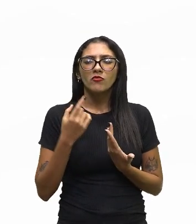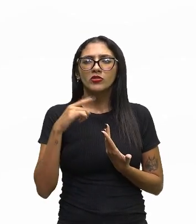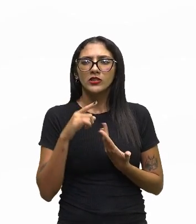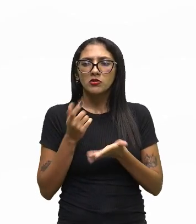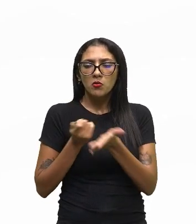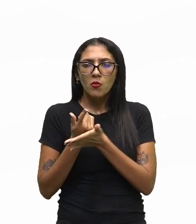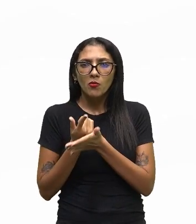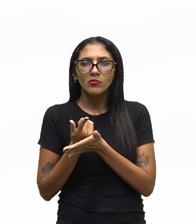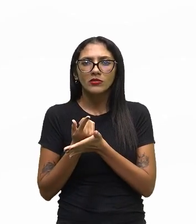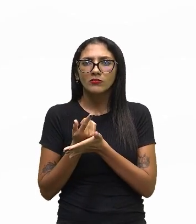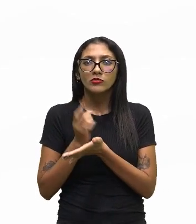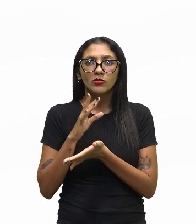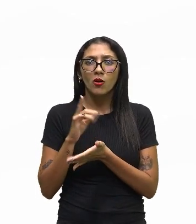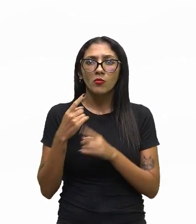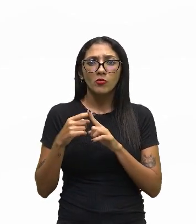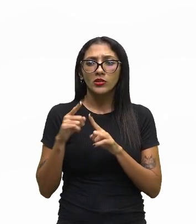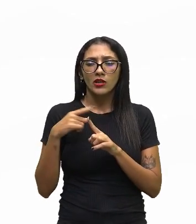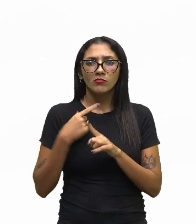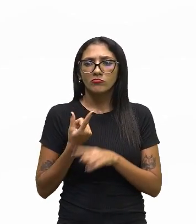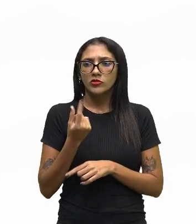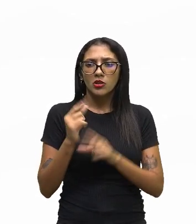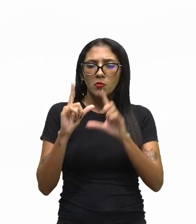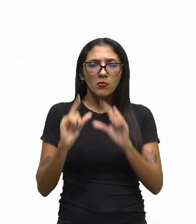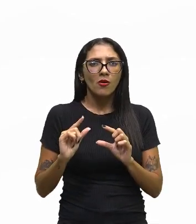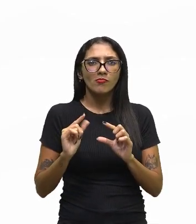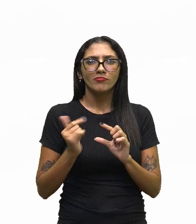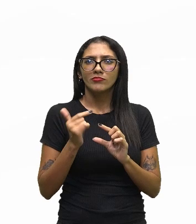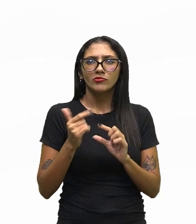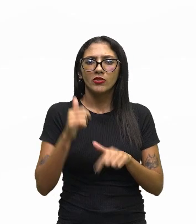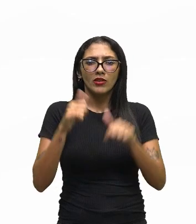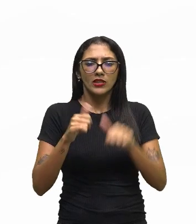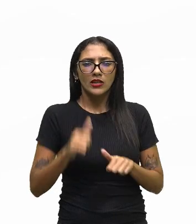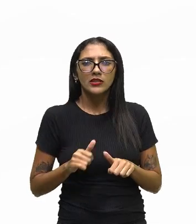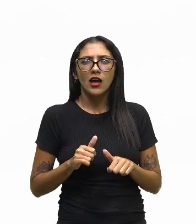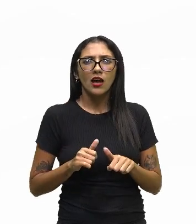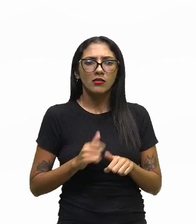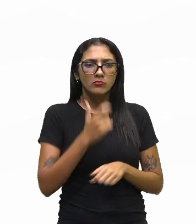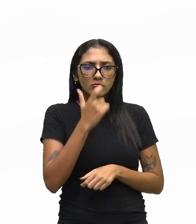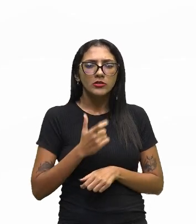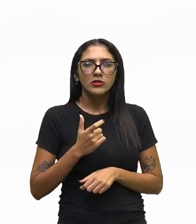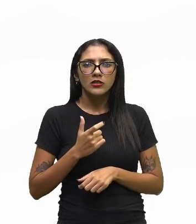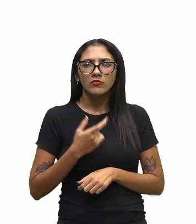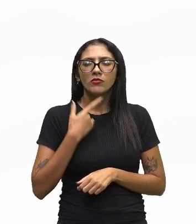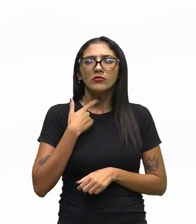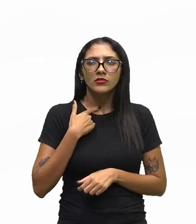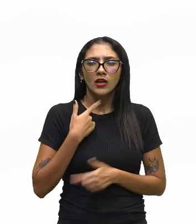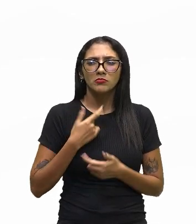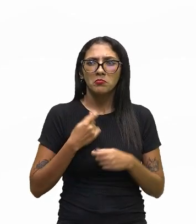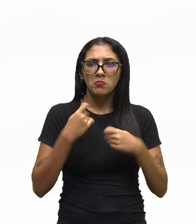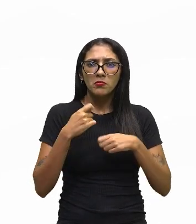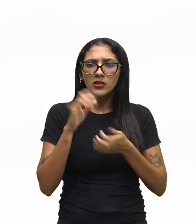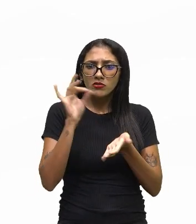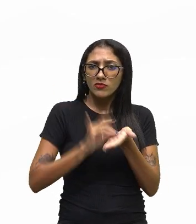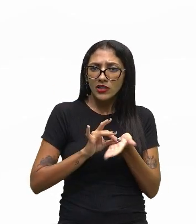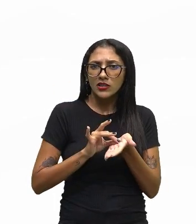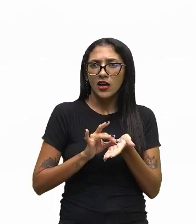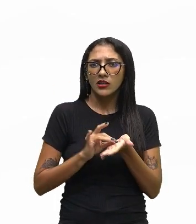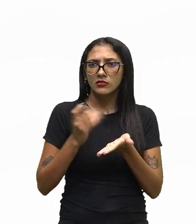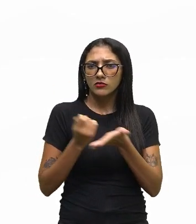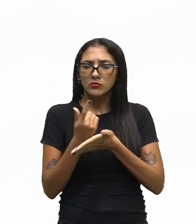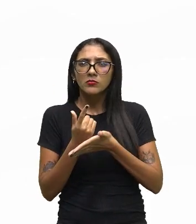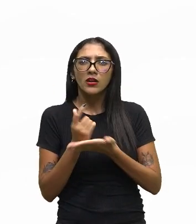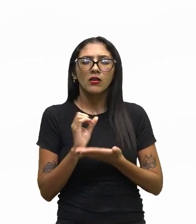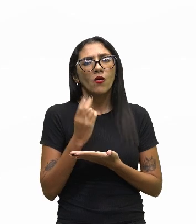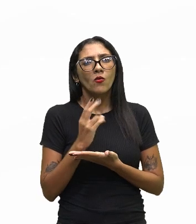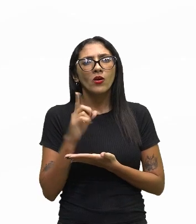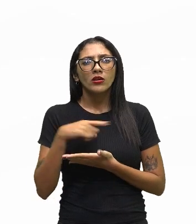lá e compra só por conta disso, sem analisar a sua necessidade. Você realmente vai precisar daquilo ali? Aquilo